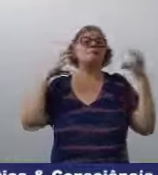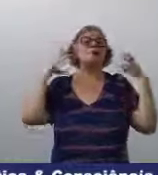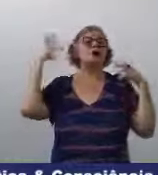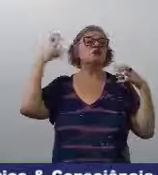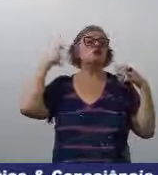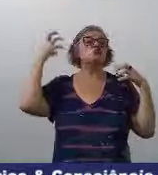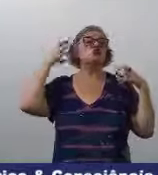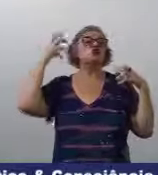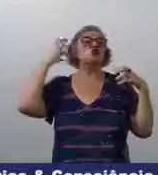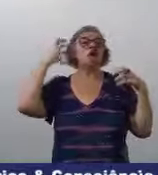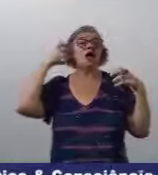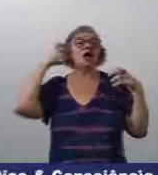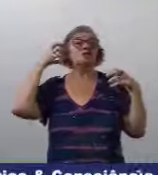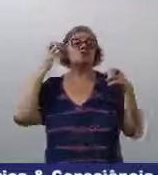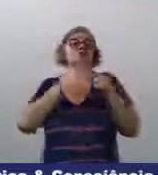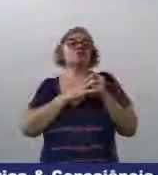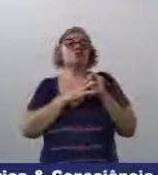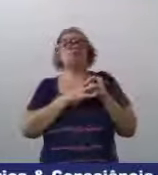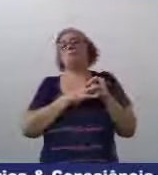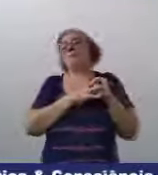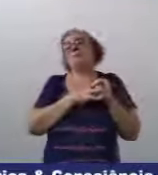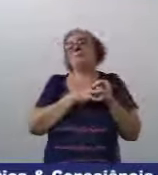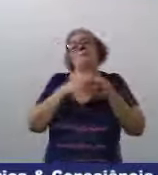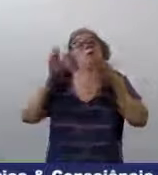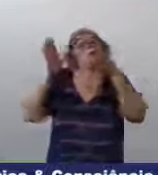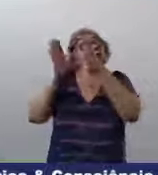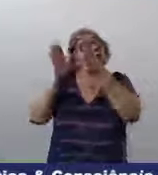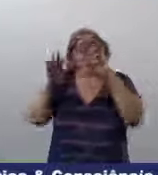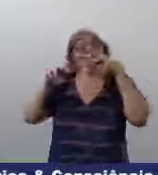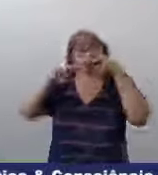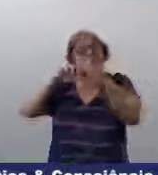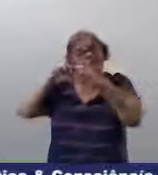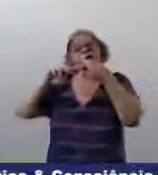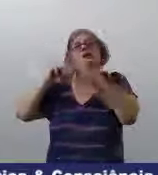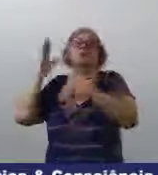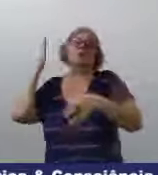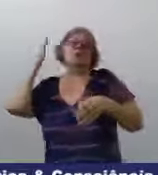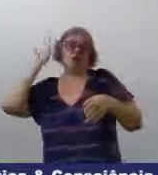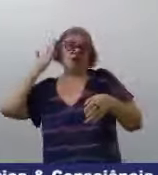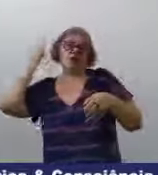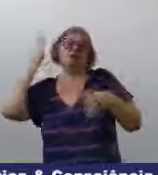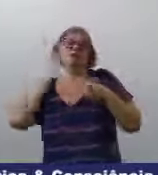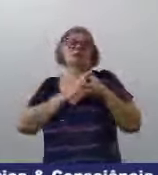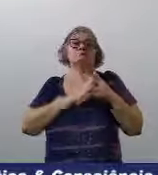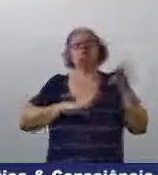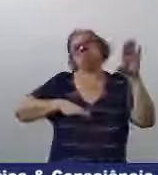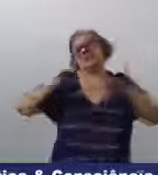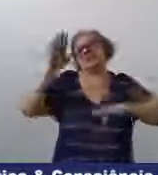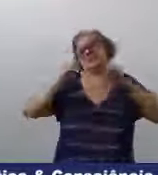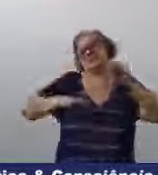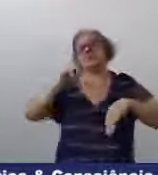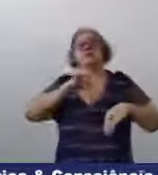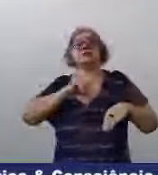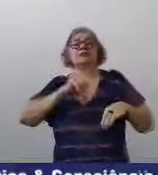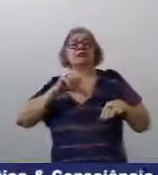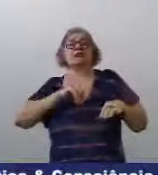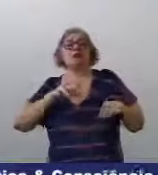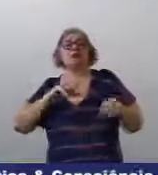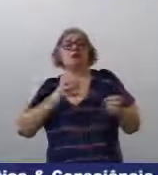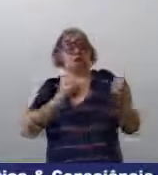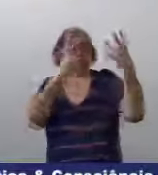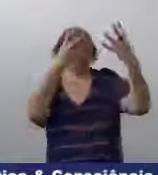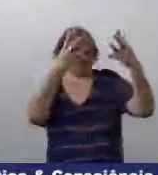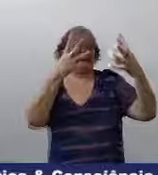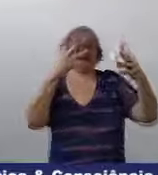Para todo mundo desligar rádio nas vizinhanças, barraram com filtros a possibilidade de qualquer onda de rádio. Quem sabe seria uma